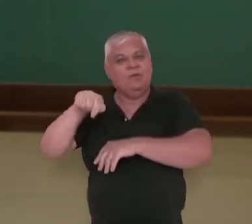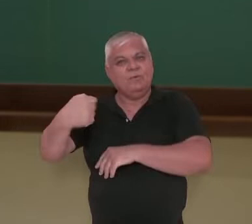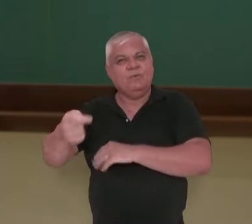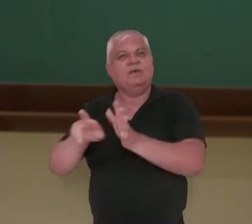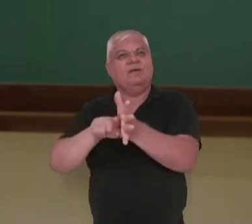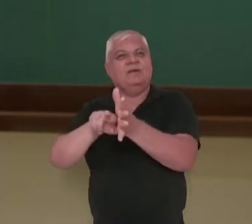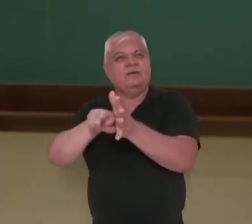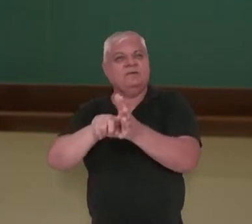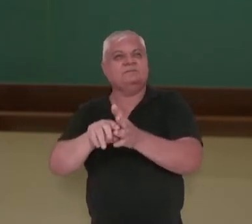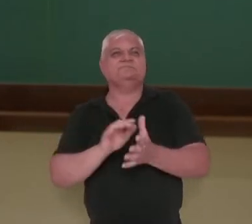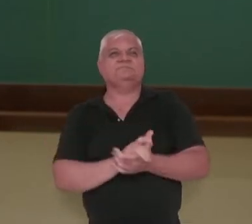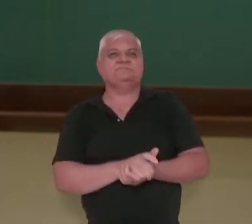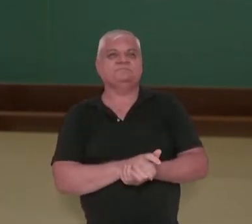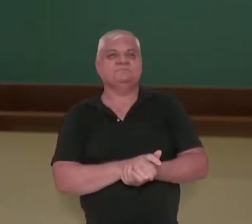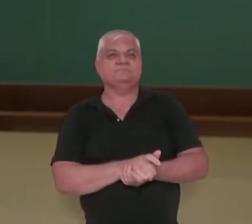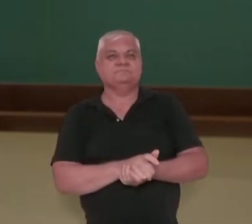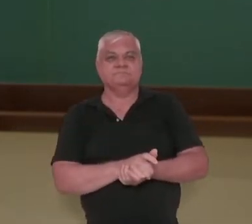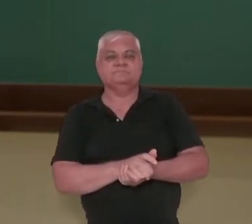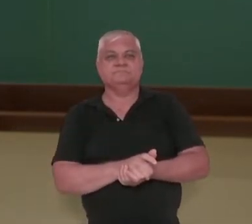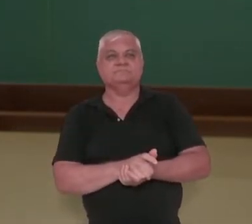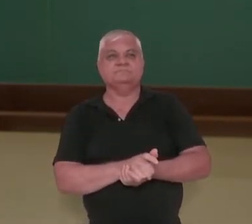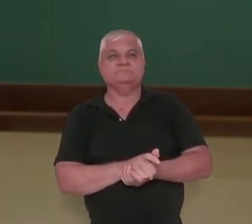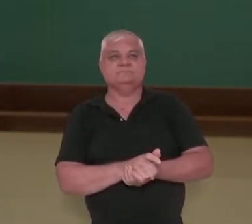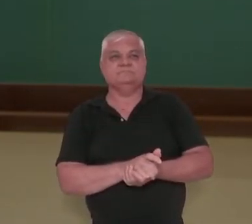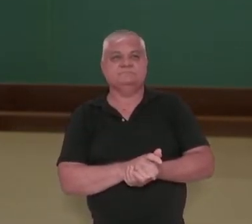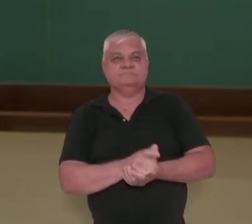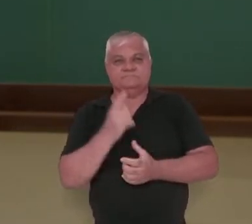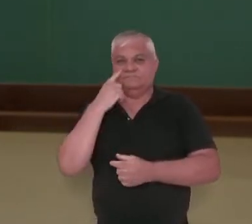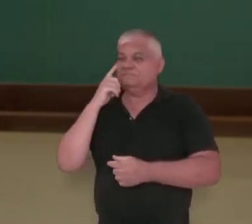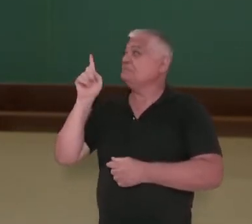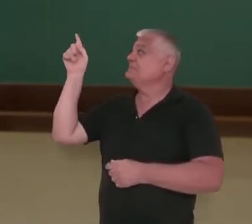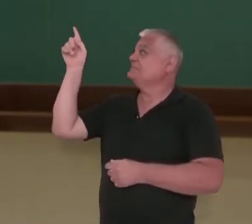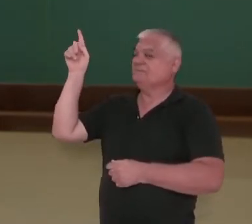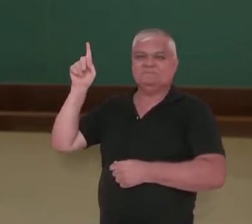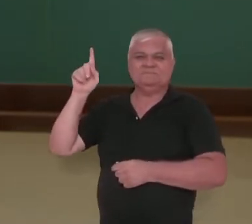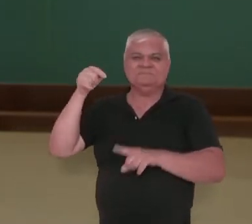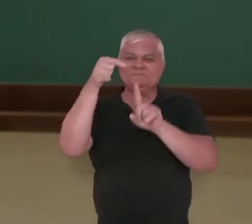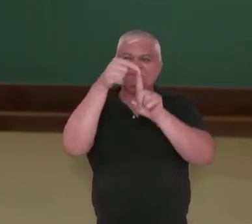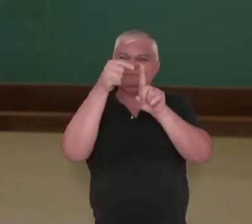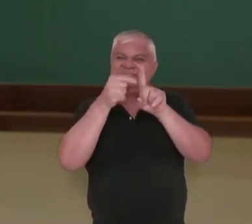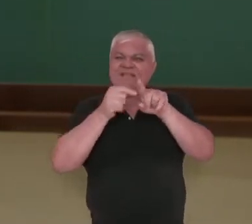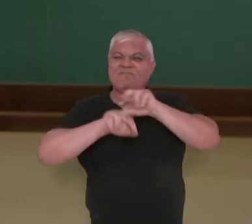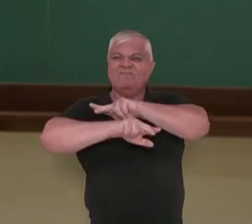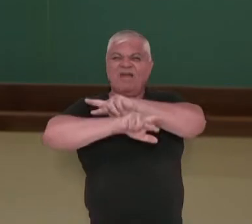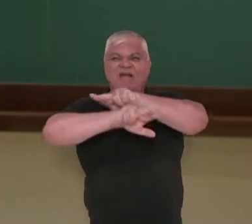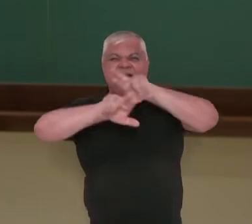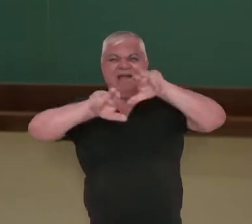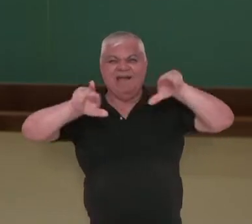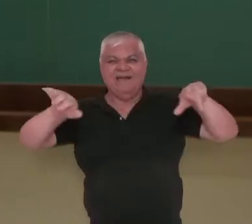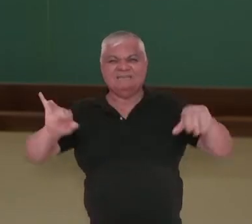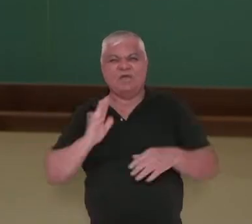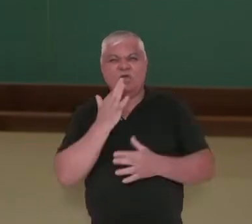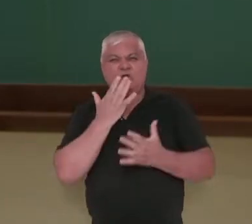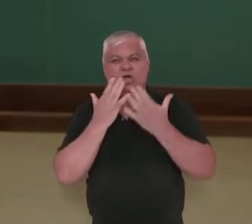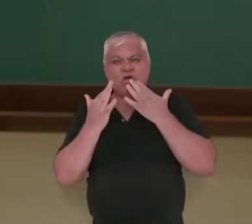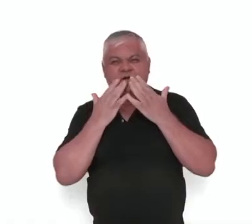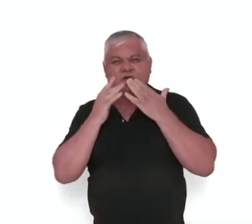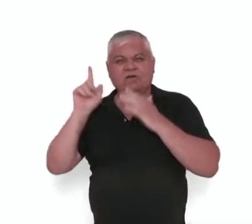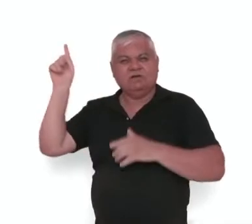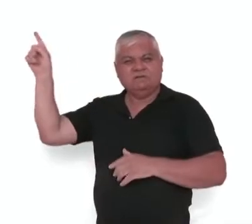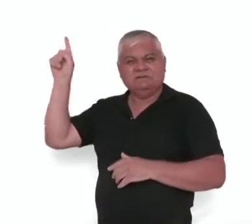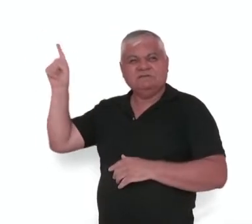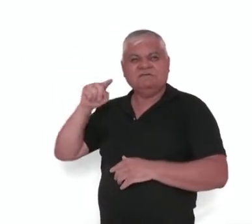algas azuis. Então, a gente vê aqui uma imagem bonita, né? Mostrando aqui para nós